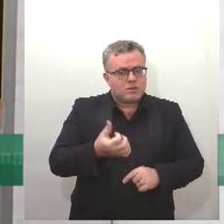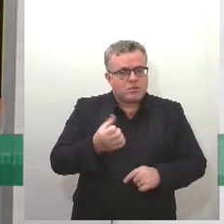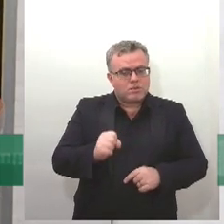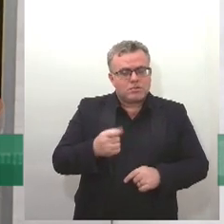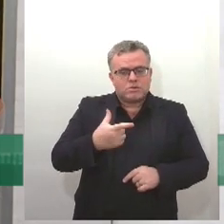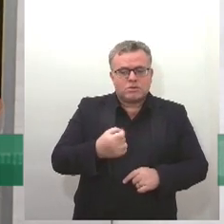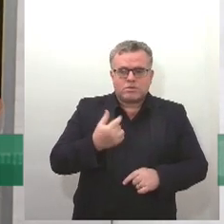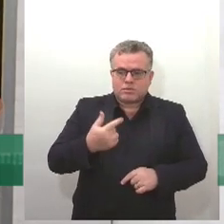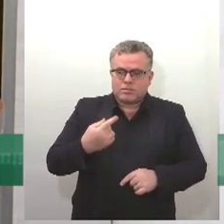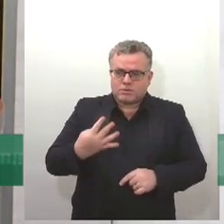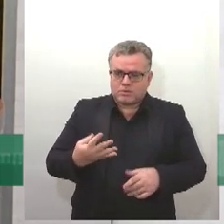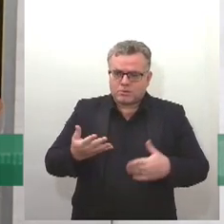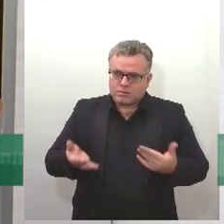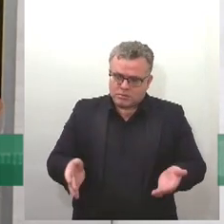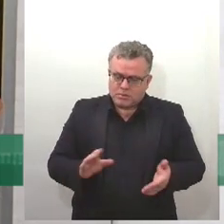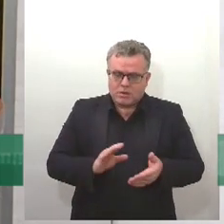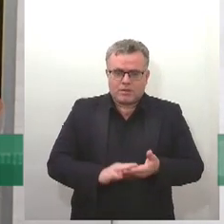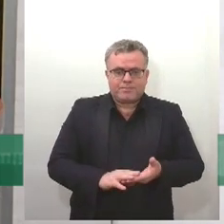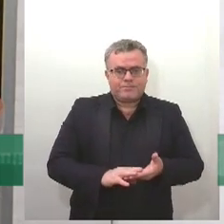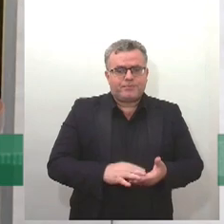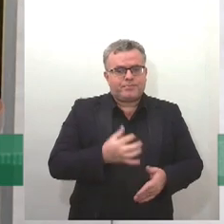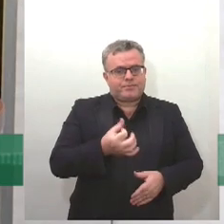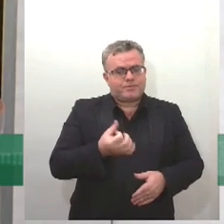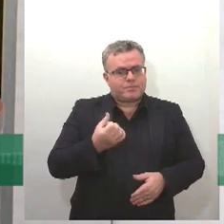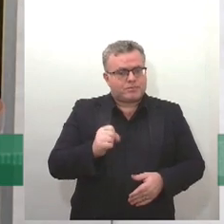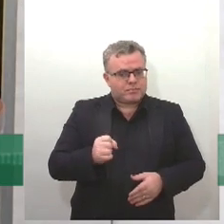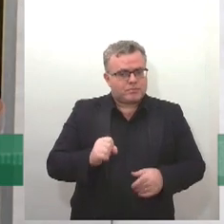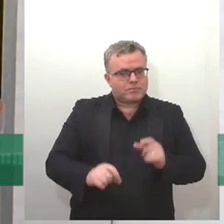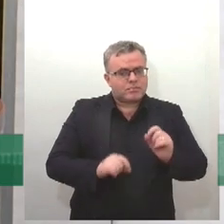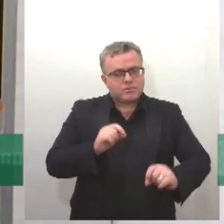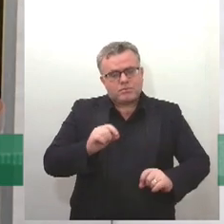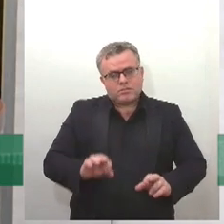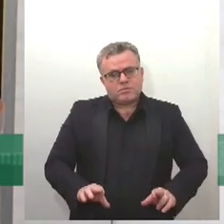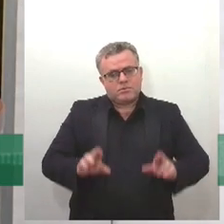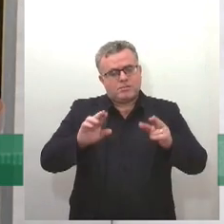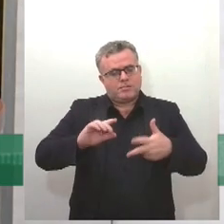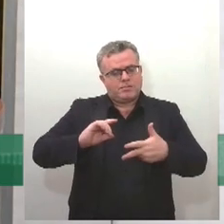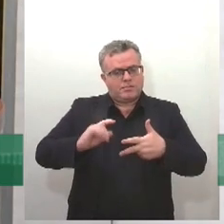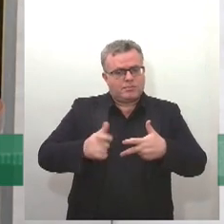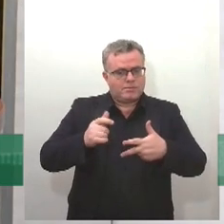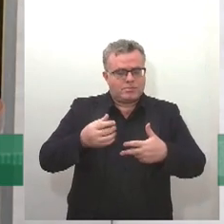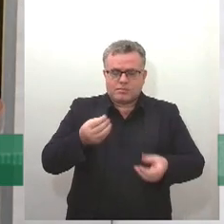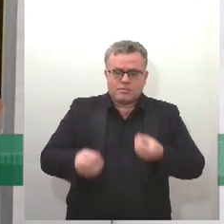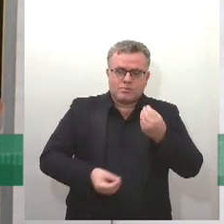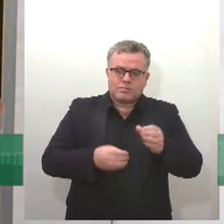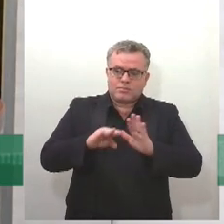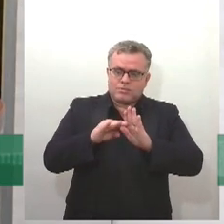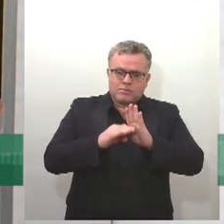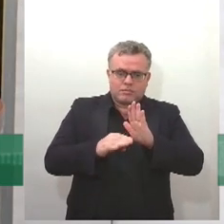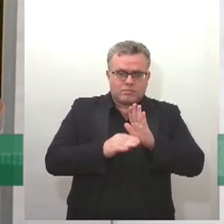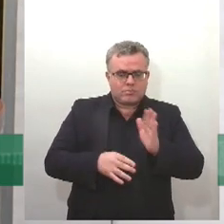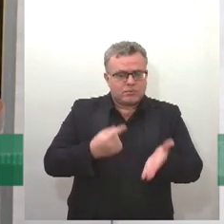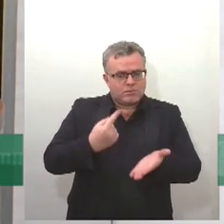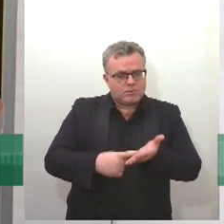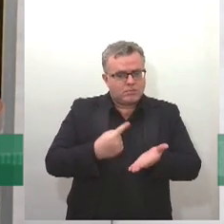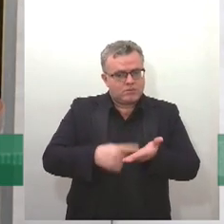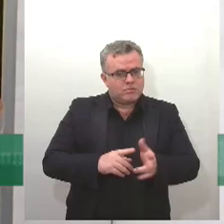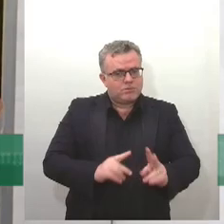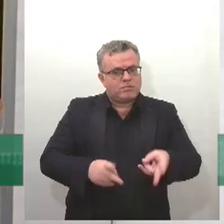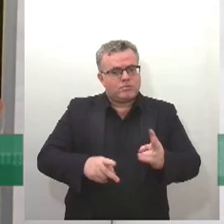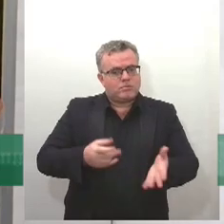né o 68 de autoria do executivo sobre a regulamentação institui o imposto sobre bens e